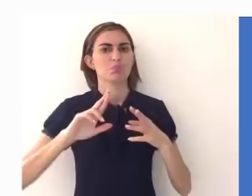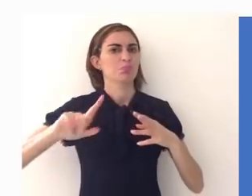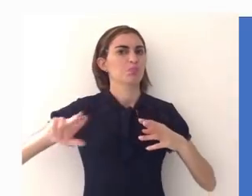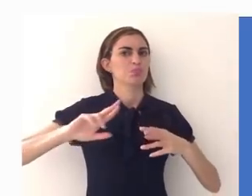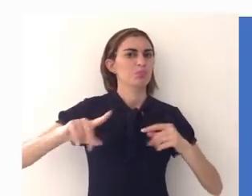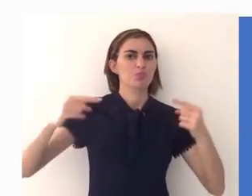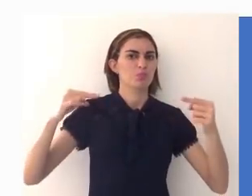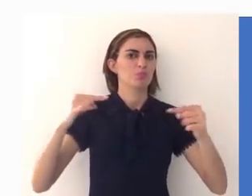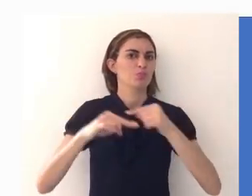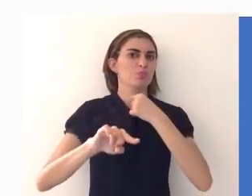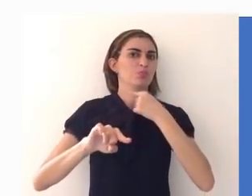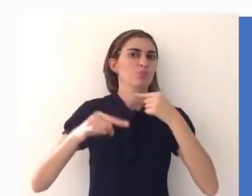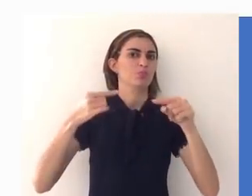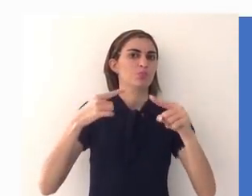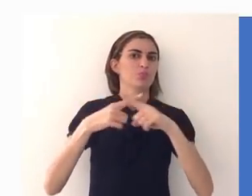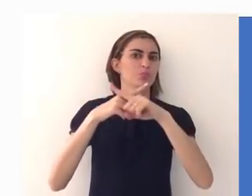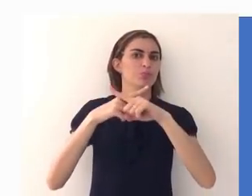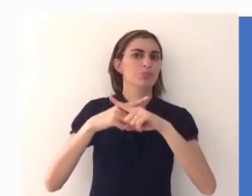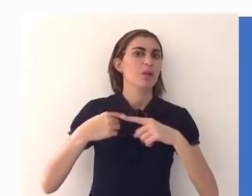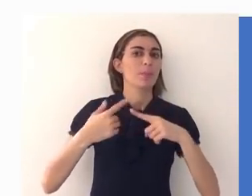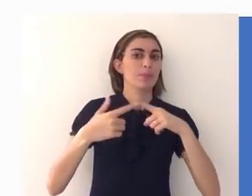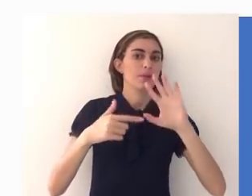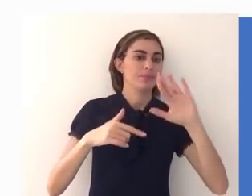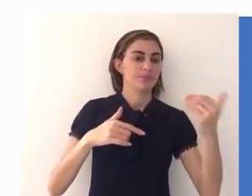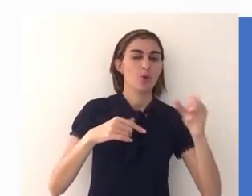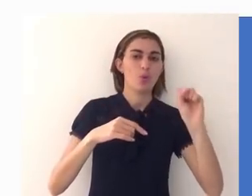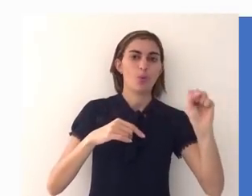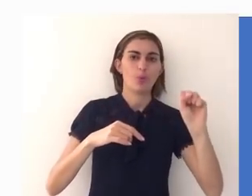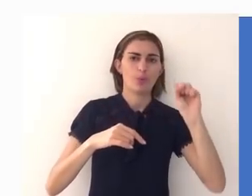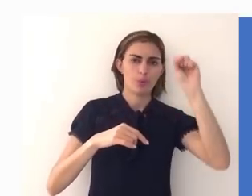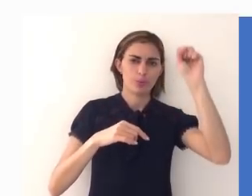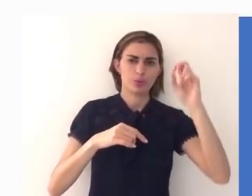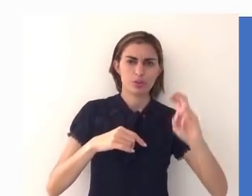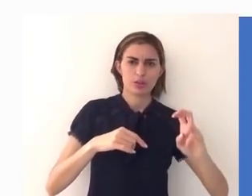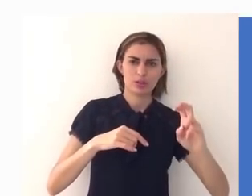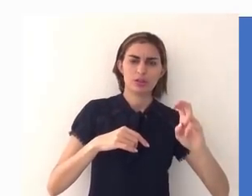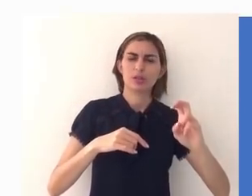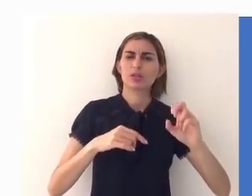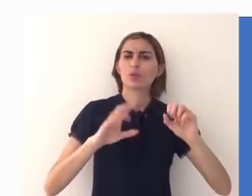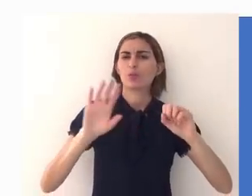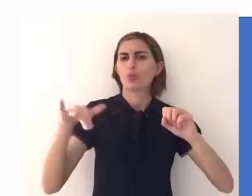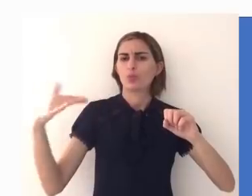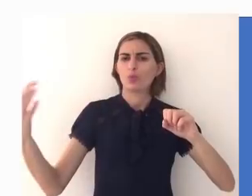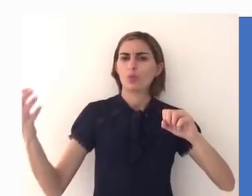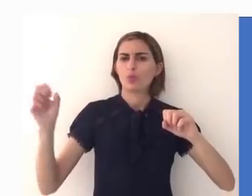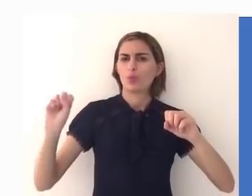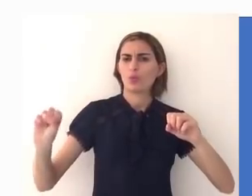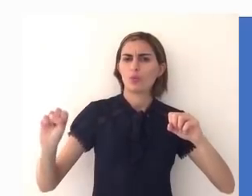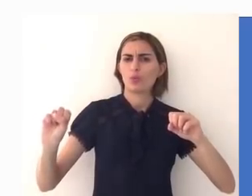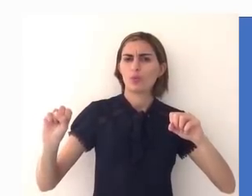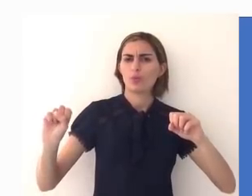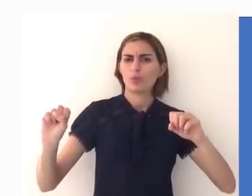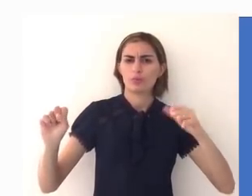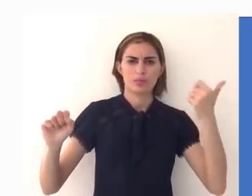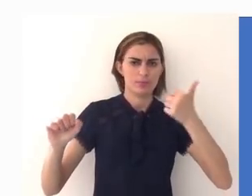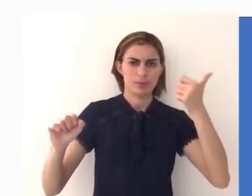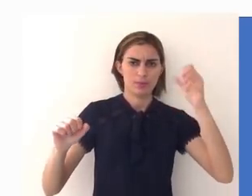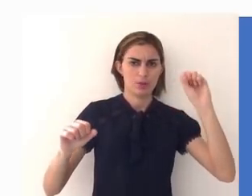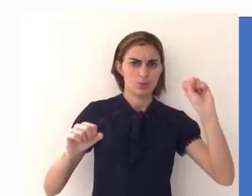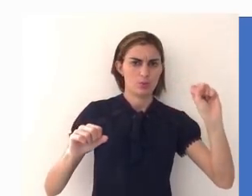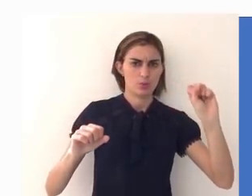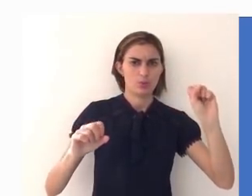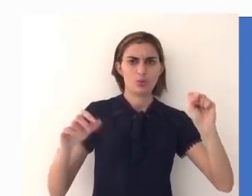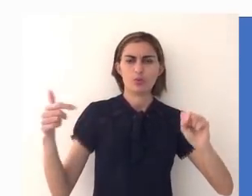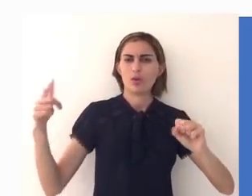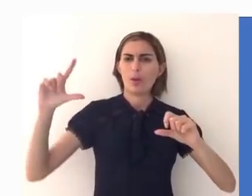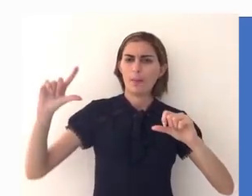não são congruentes, porque, olha, um lado é 8, o outro é 5, os lados são 8 para o primeiro triângulo